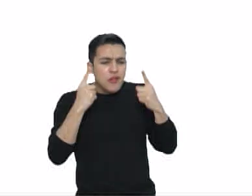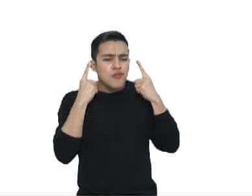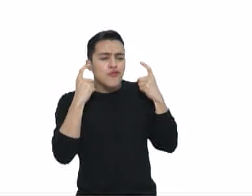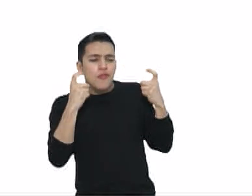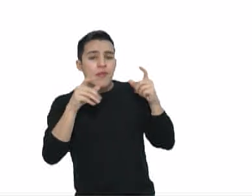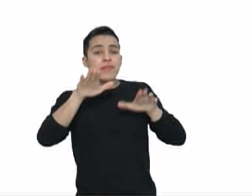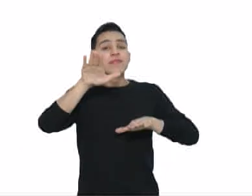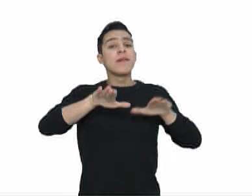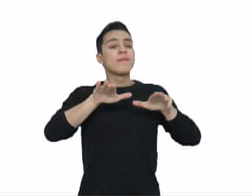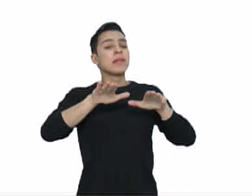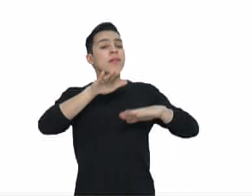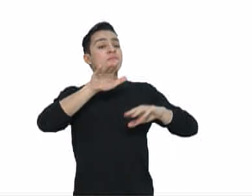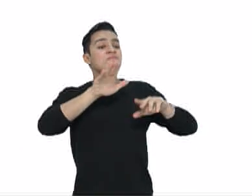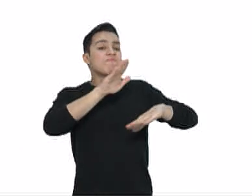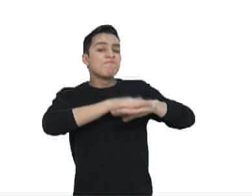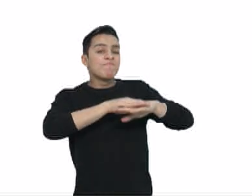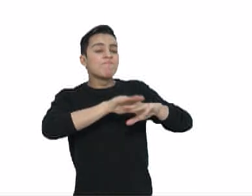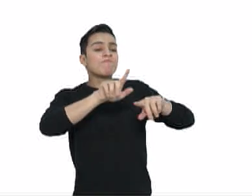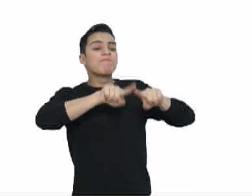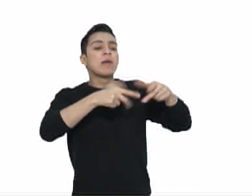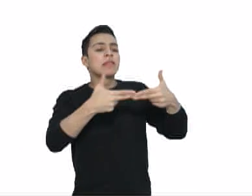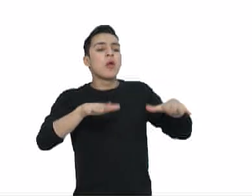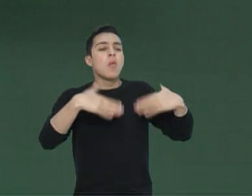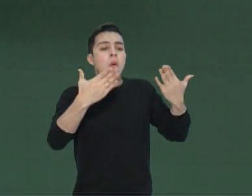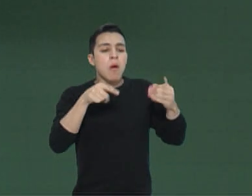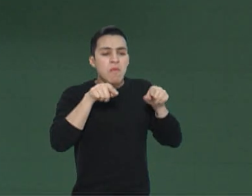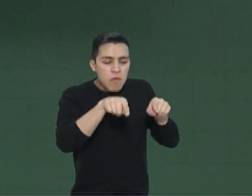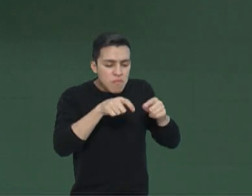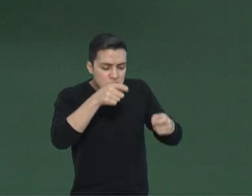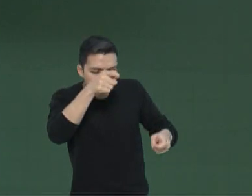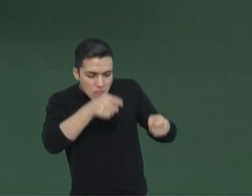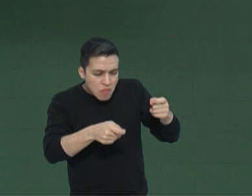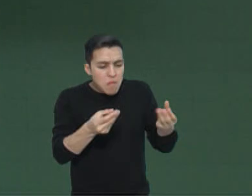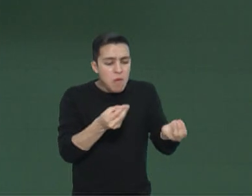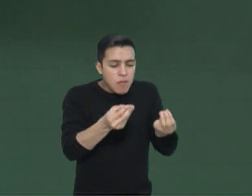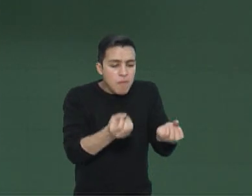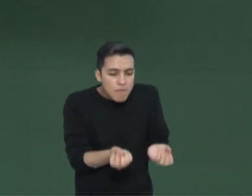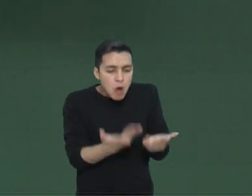dependendo dos materiais daquele objeto que irá produzi-lo.